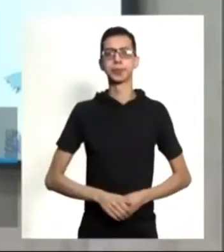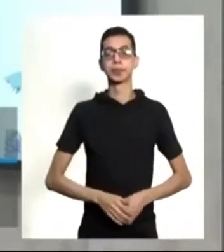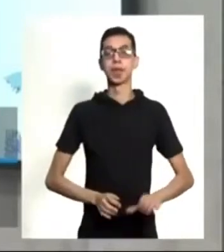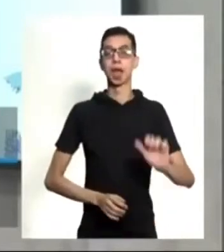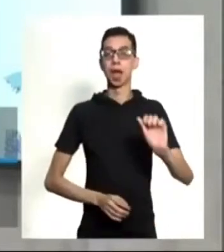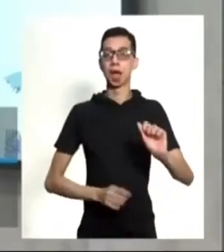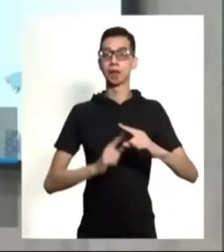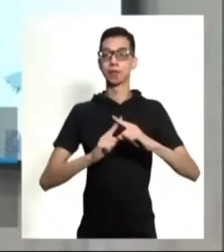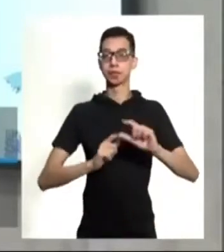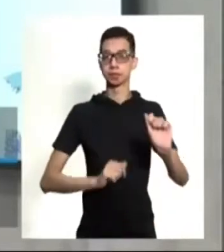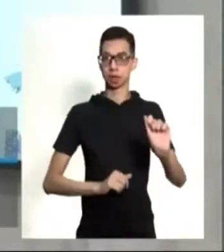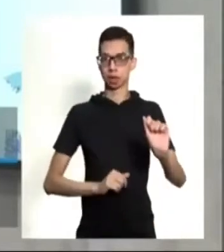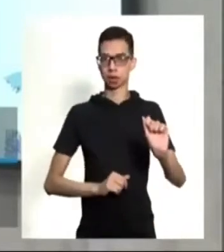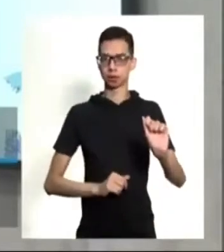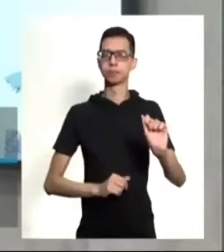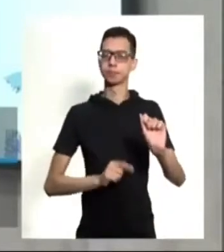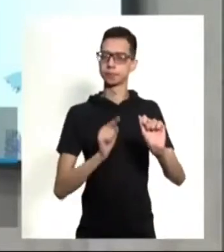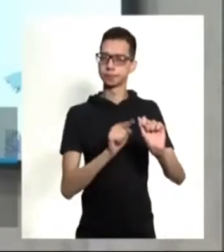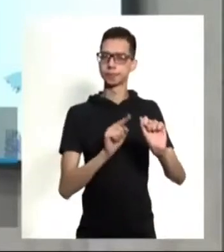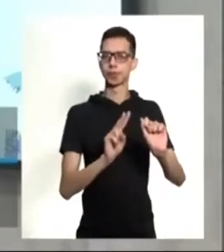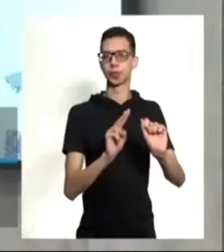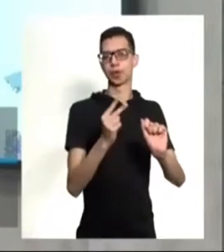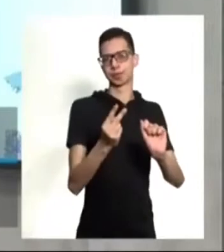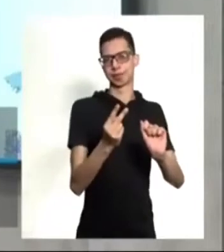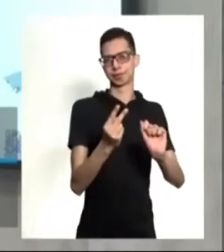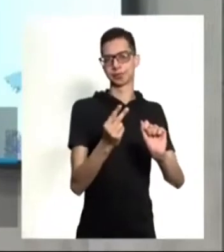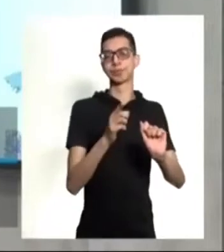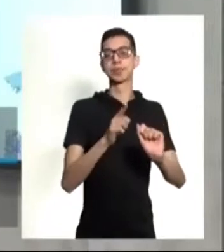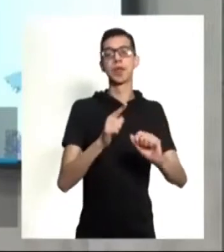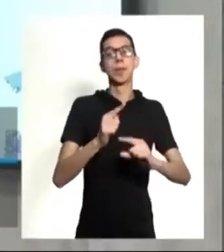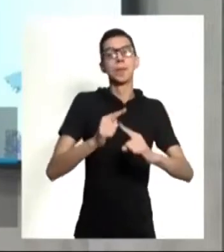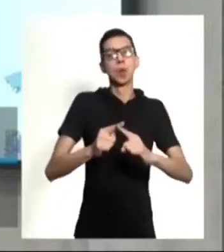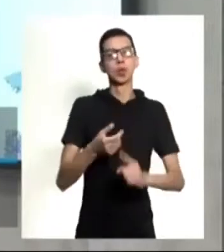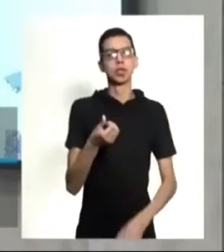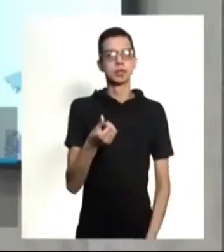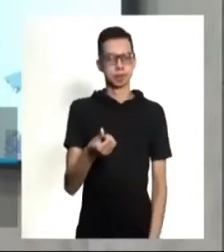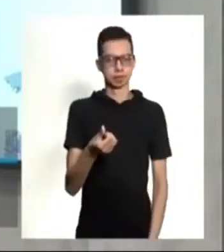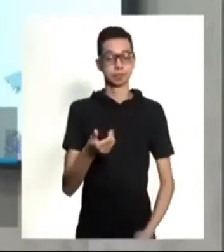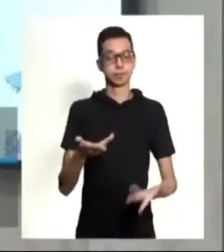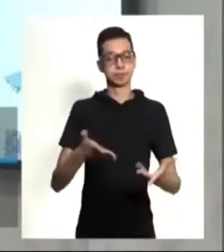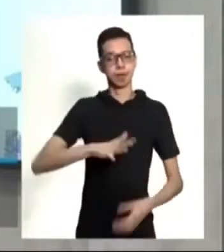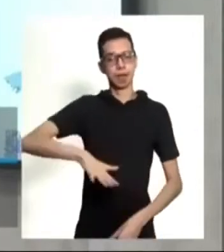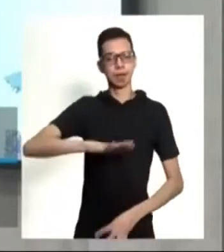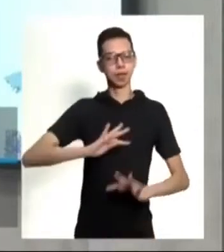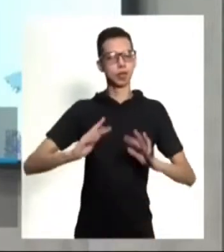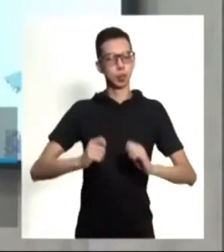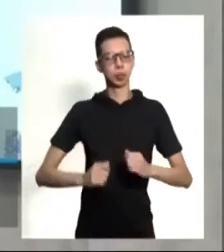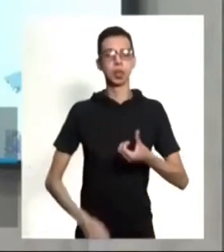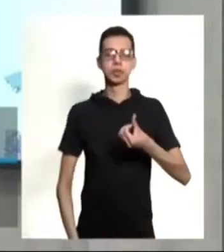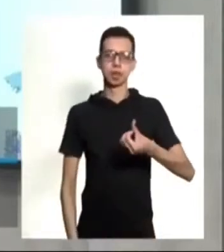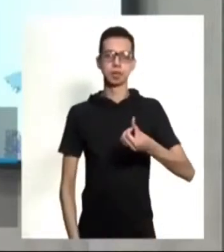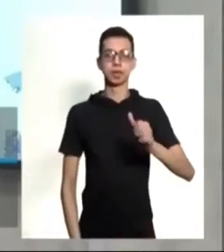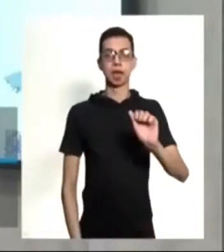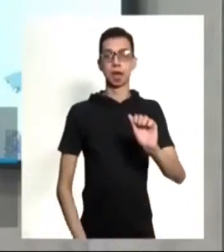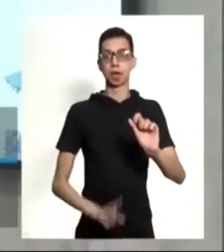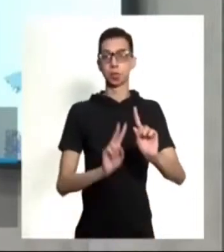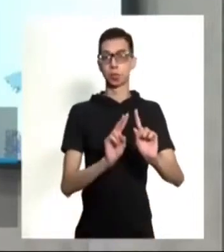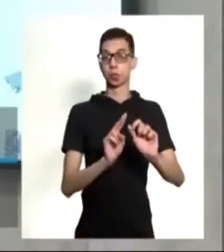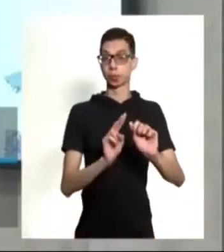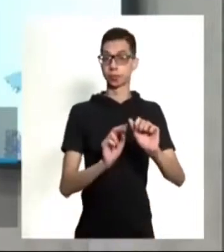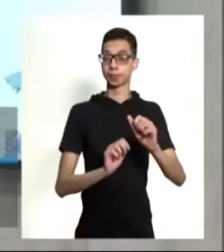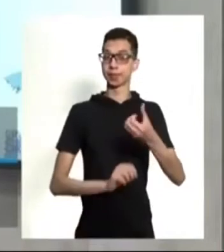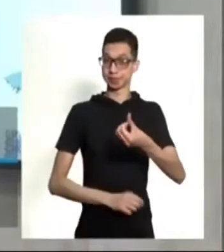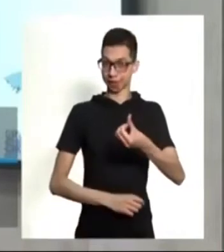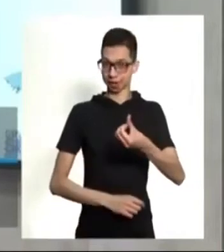A dá A quadrado, e multiplica por 6. Então, a área total, 6A quadrado. Sem